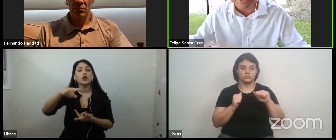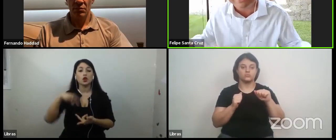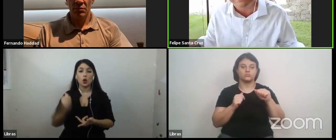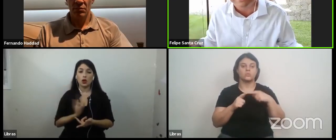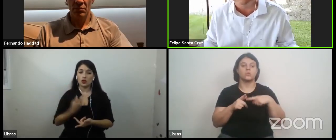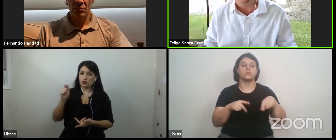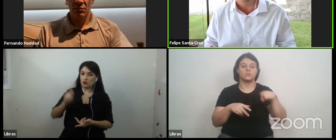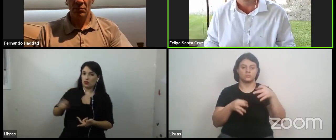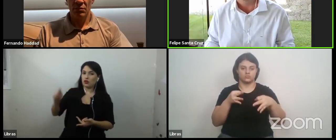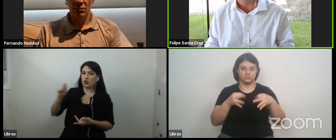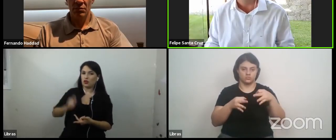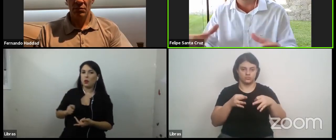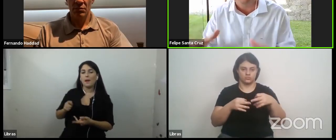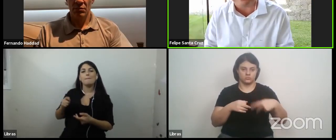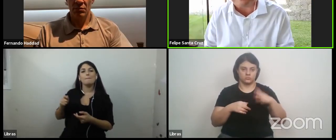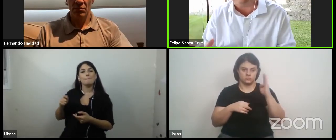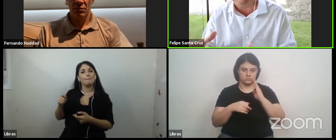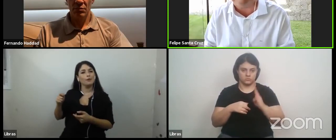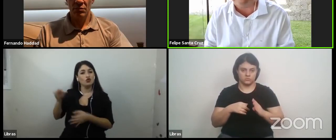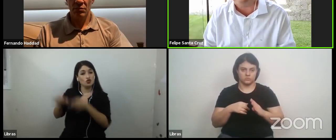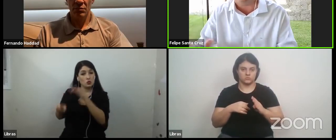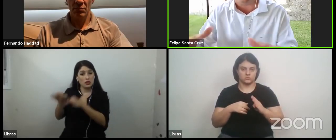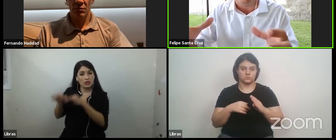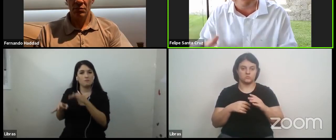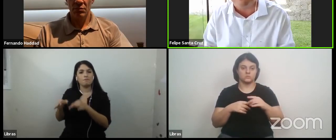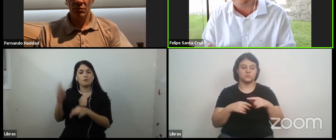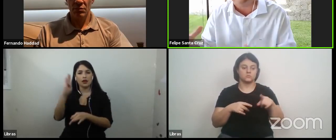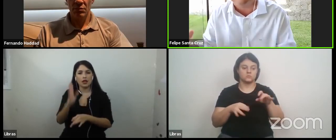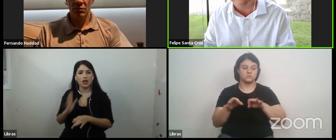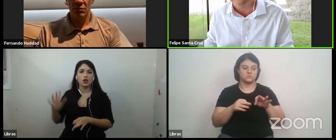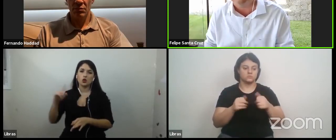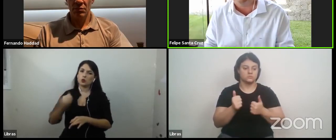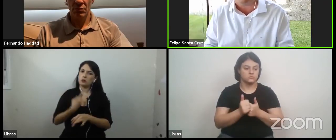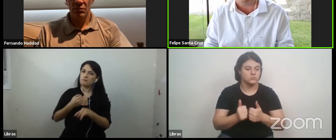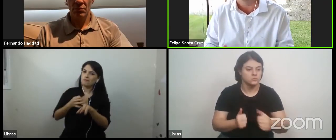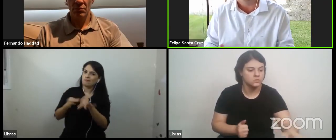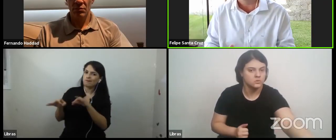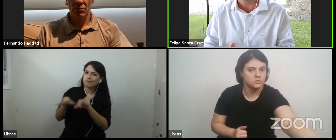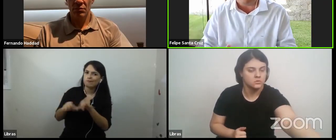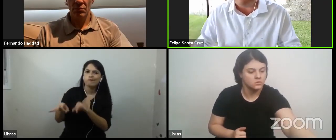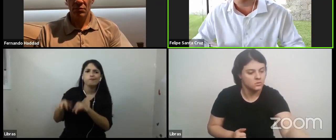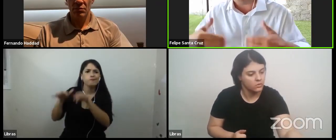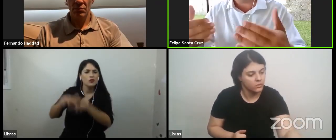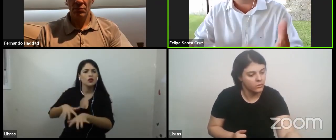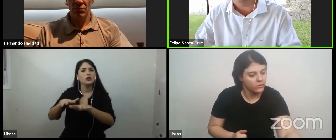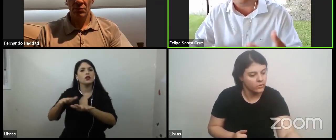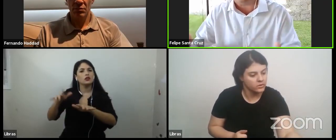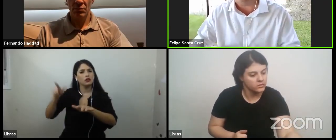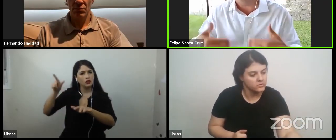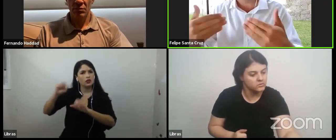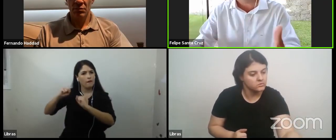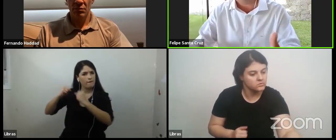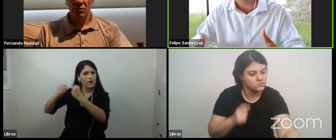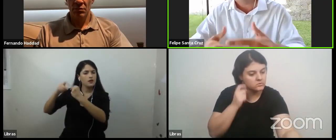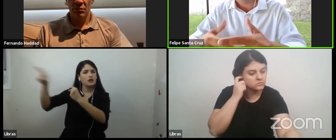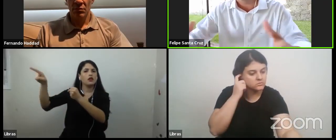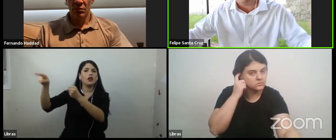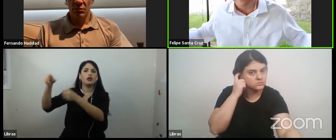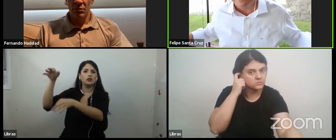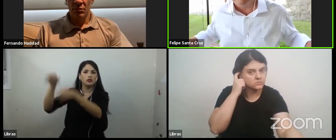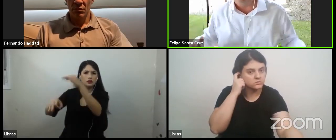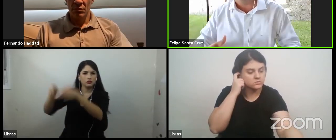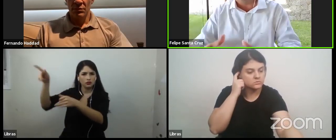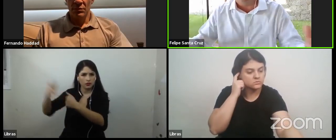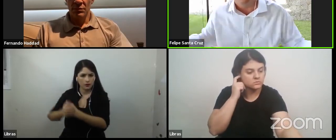estamos organizando um grande ato em defesa da democracia e do judiciário, que é, na nossa área, uma tentativa